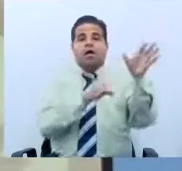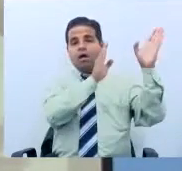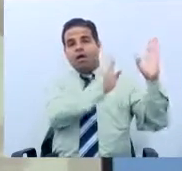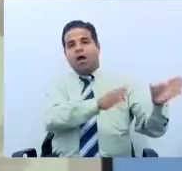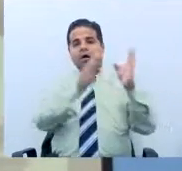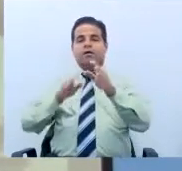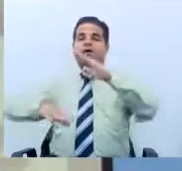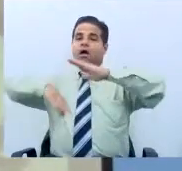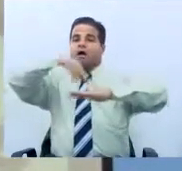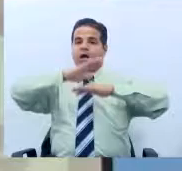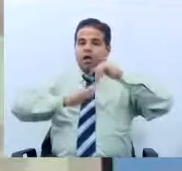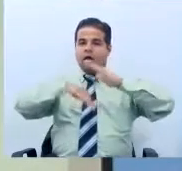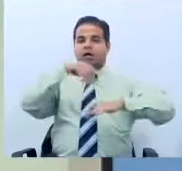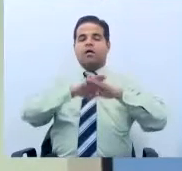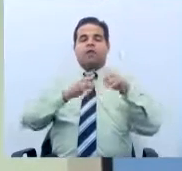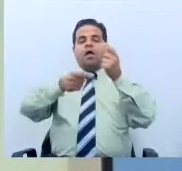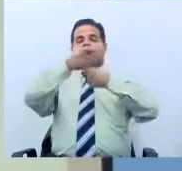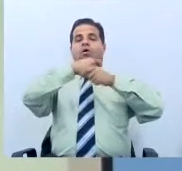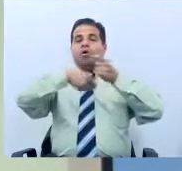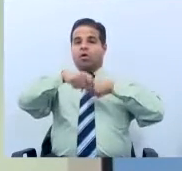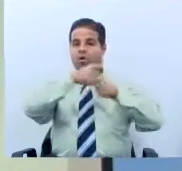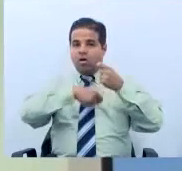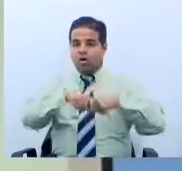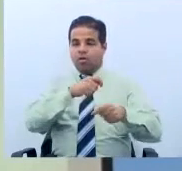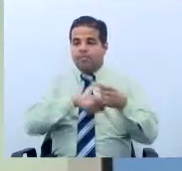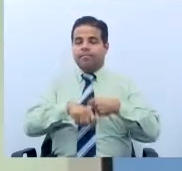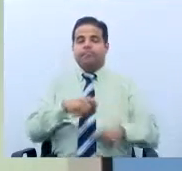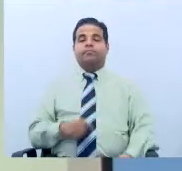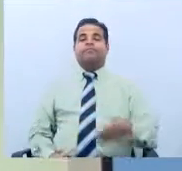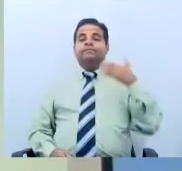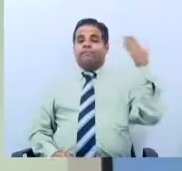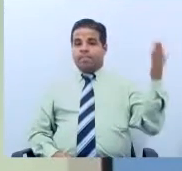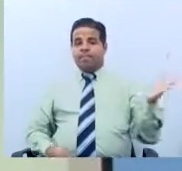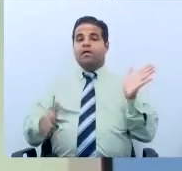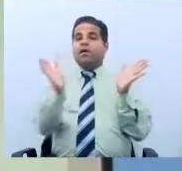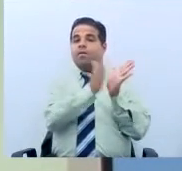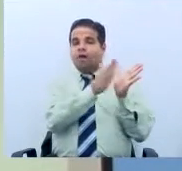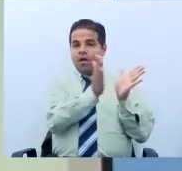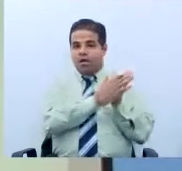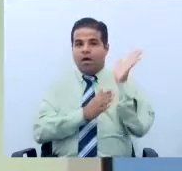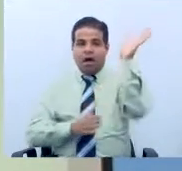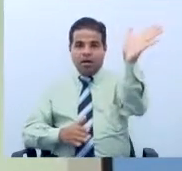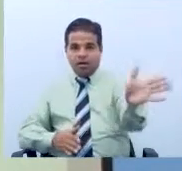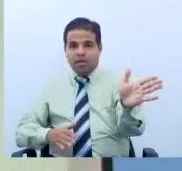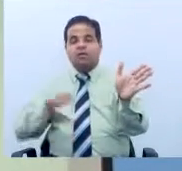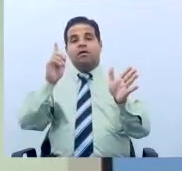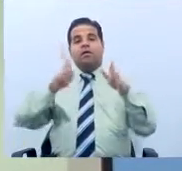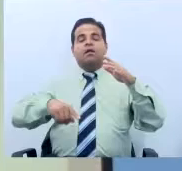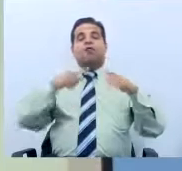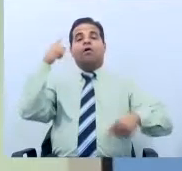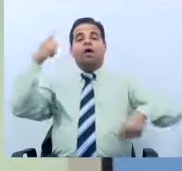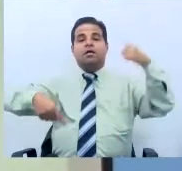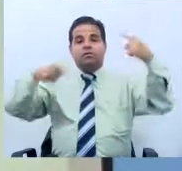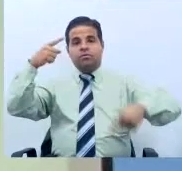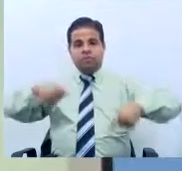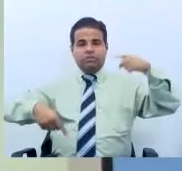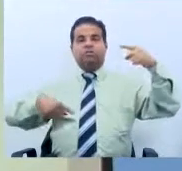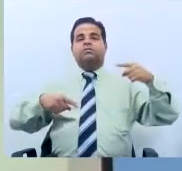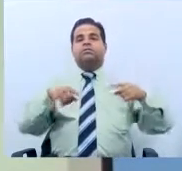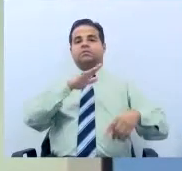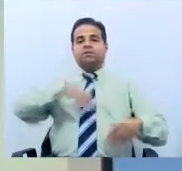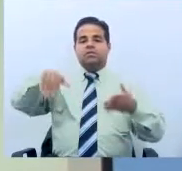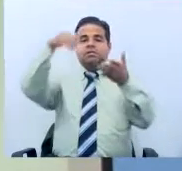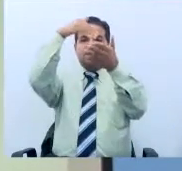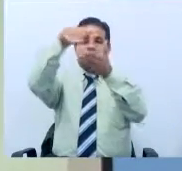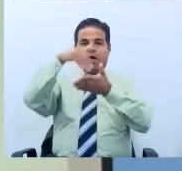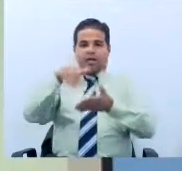regularidade da atividade econômica. Essa proposta foi discutida e debatida na